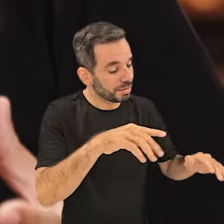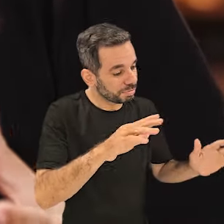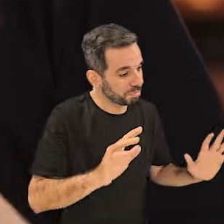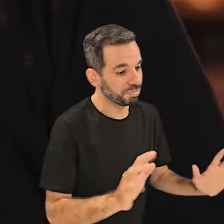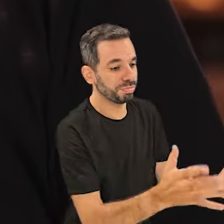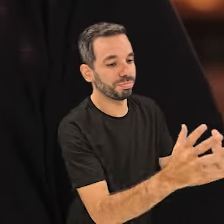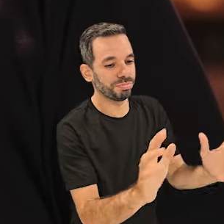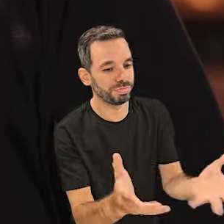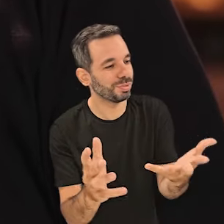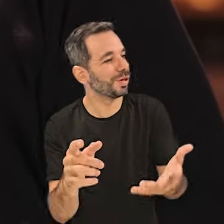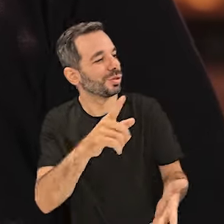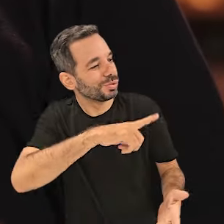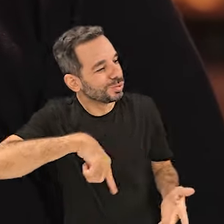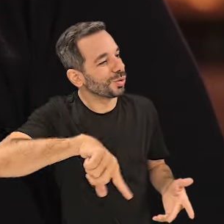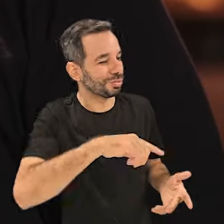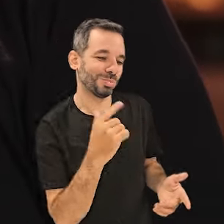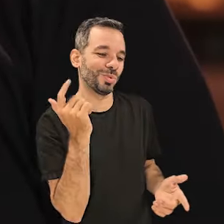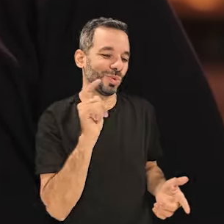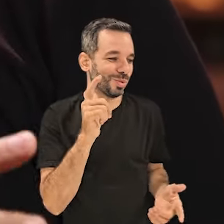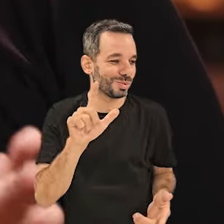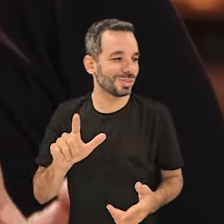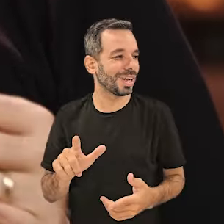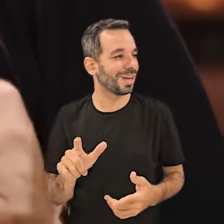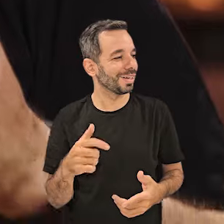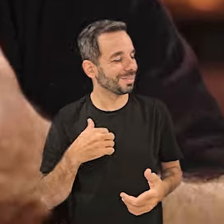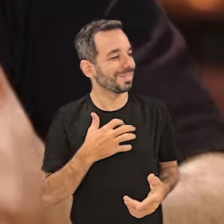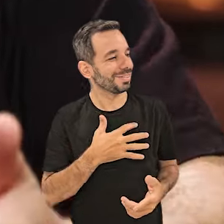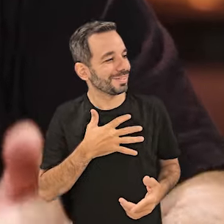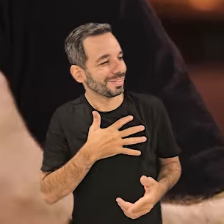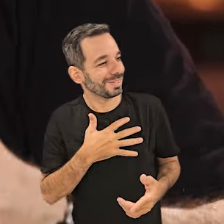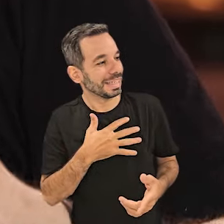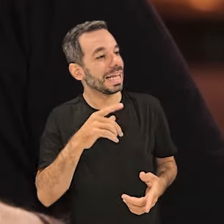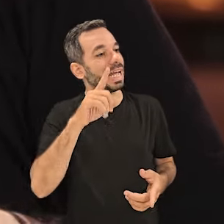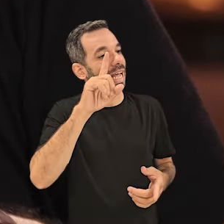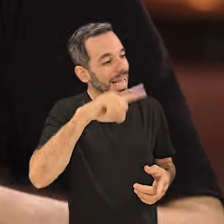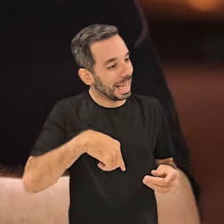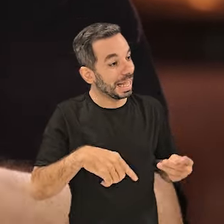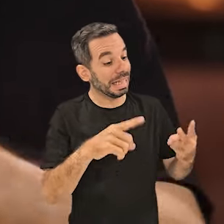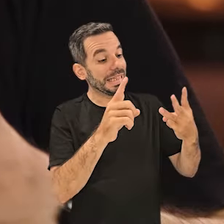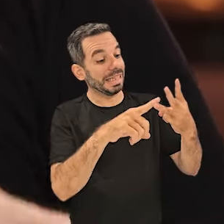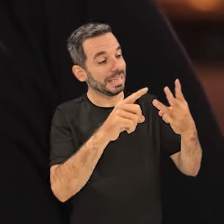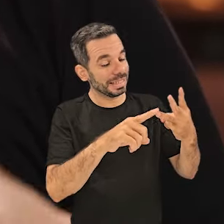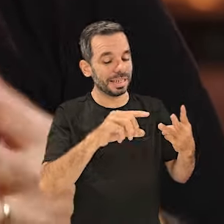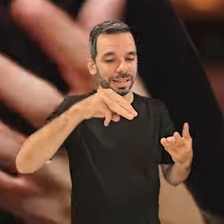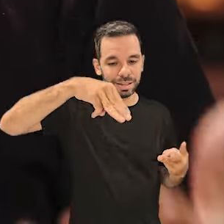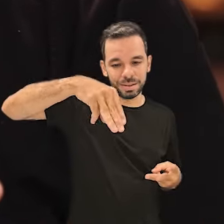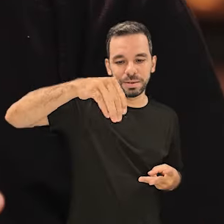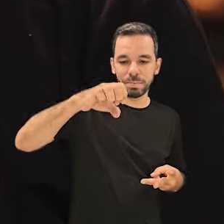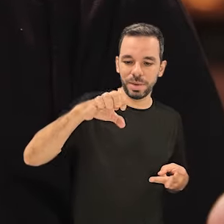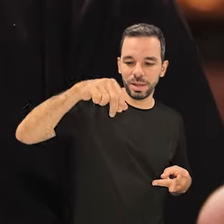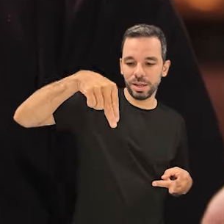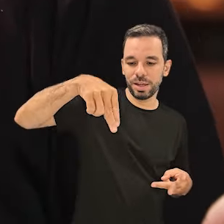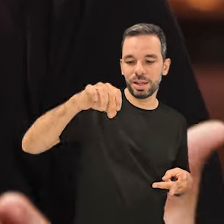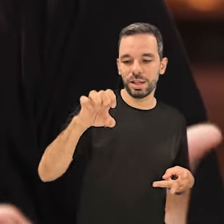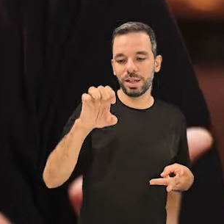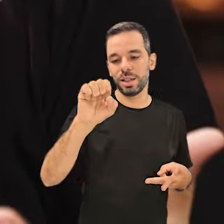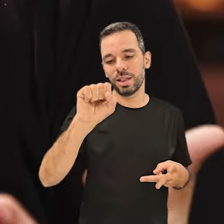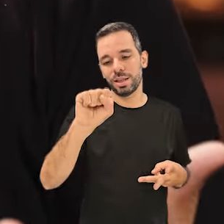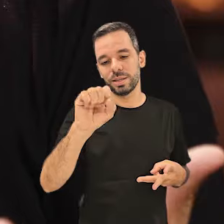o ganha-ganha. Estou muito feliz, acho que é a terceira etapa do Menestrel, do Barços, Verdos e Rimas, da Humanos, né?